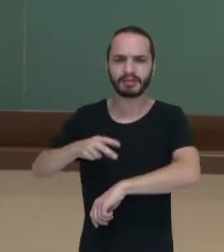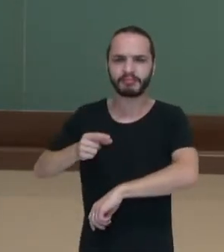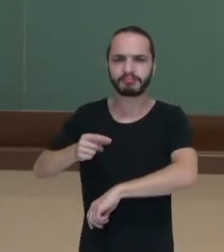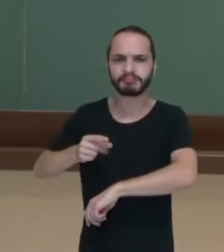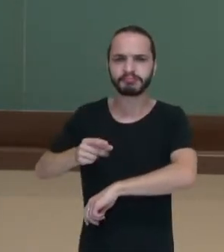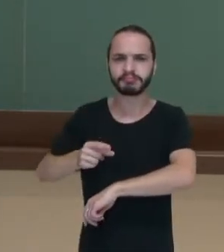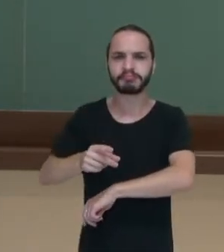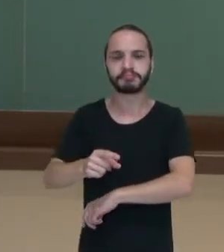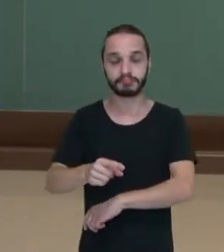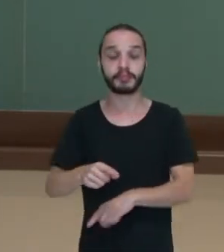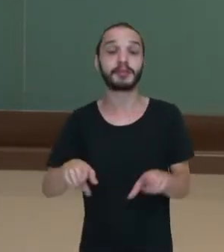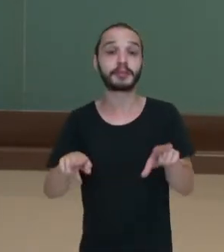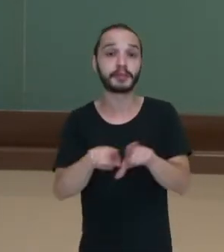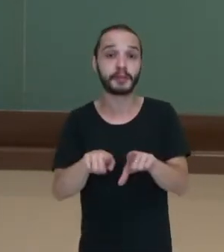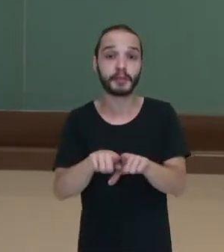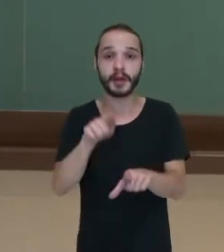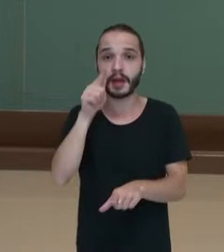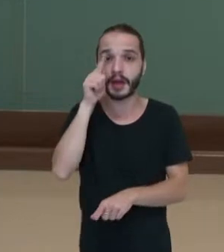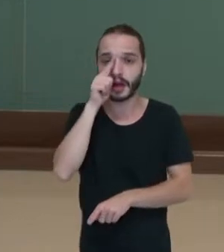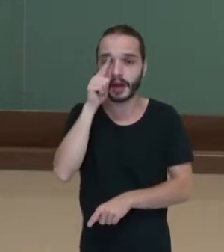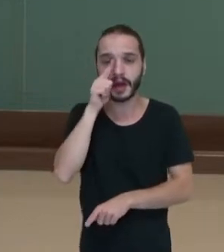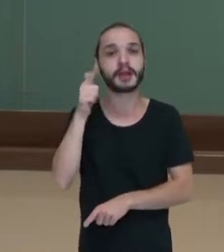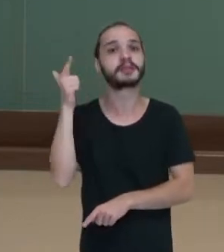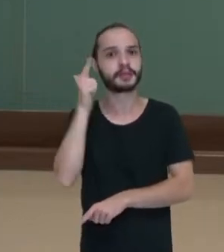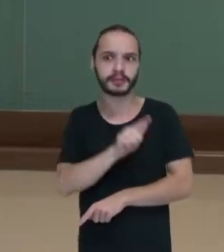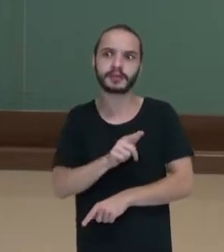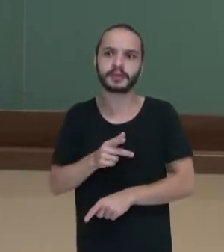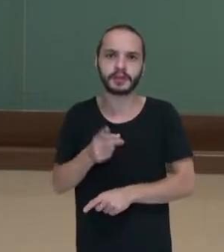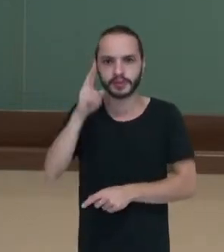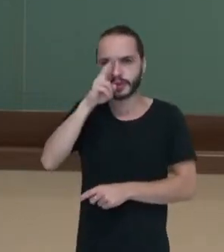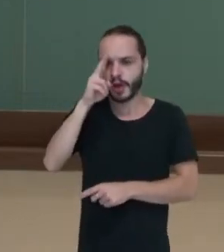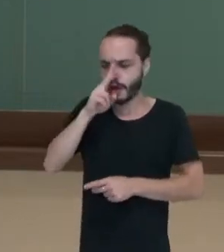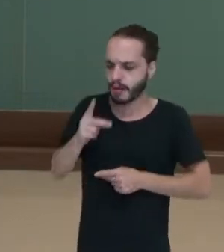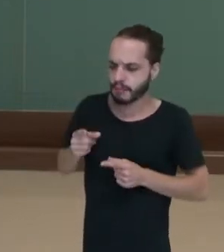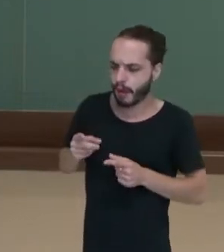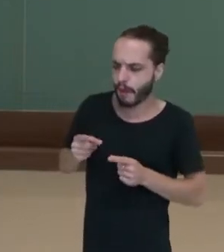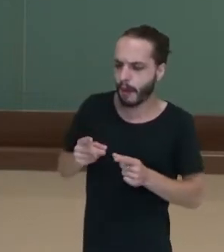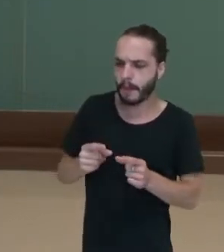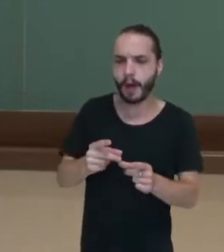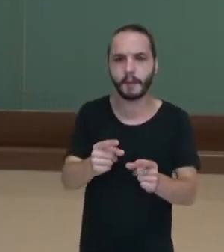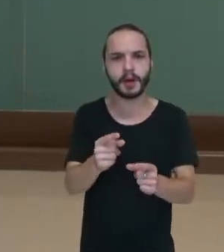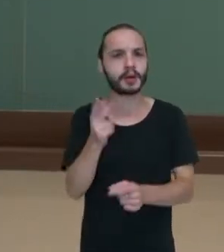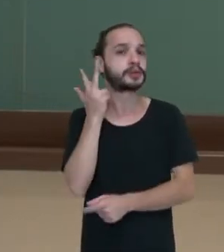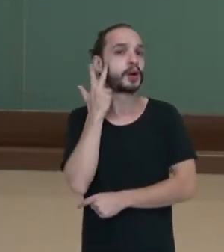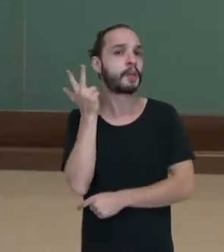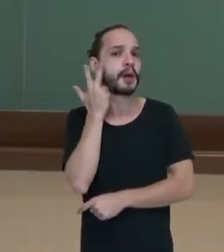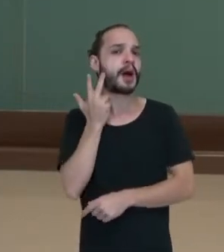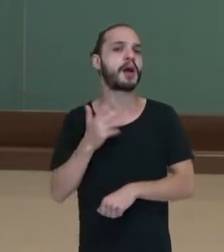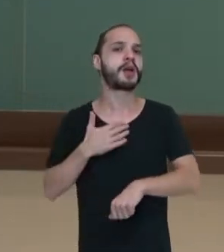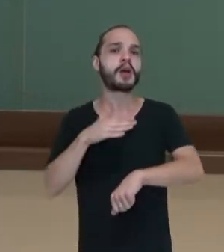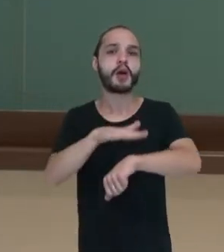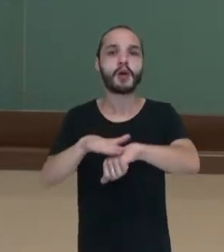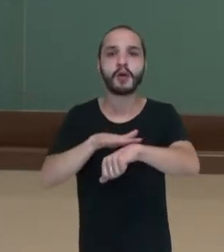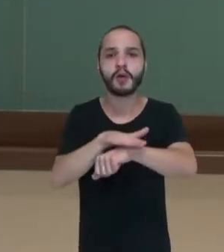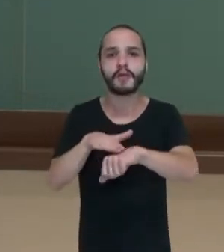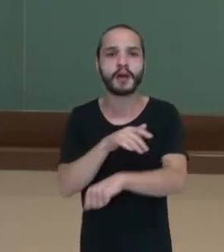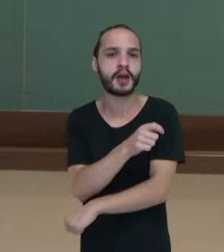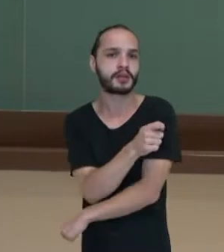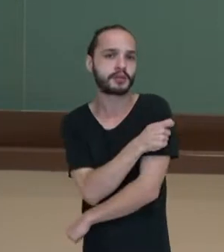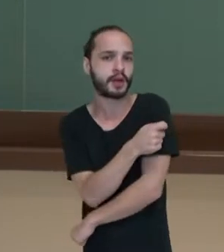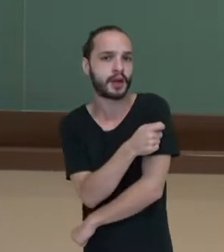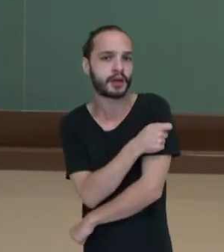acho também que a história da Grécia resistiu ao tempo, né? É muito comum eu conversar com os meus alunos e eu